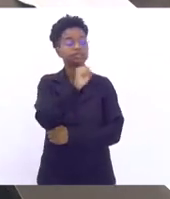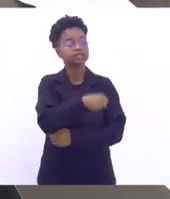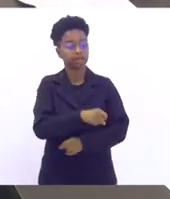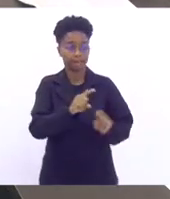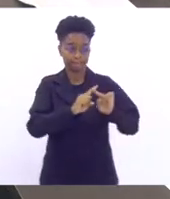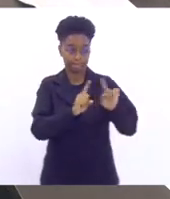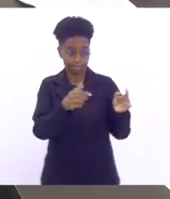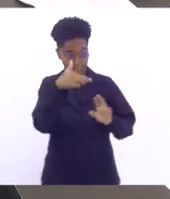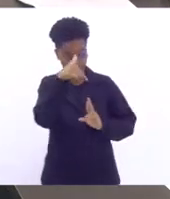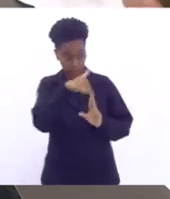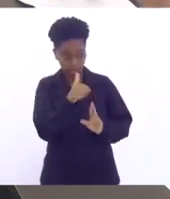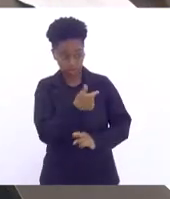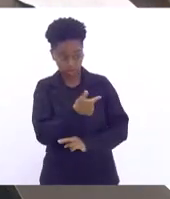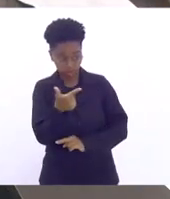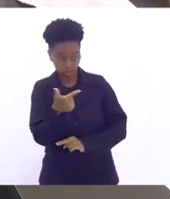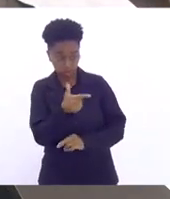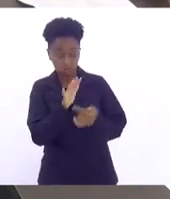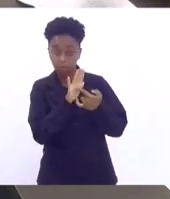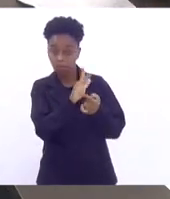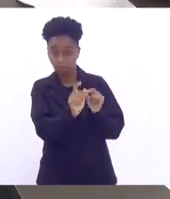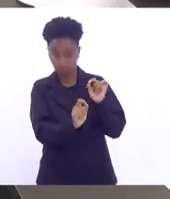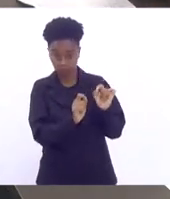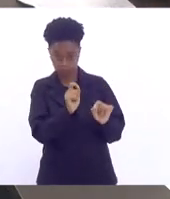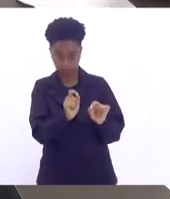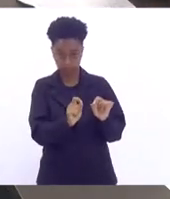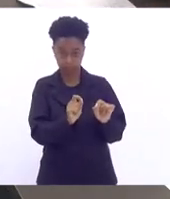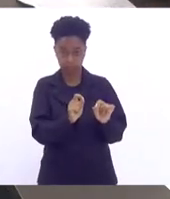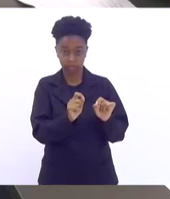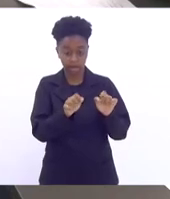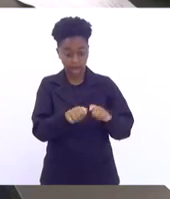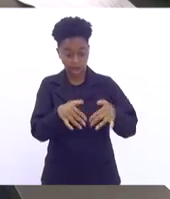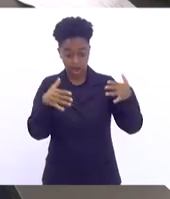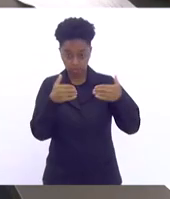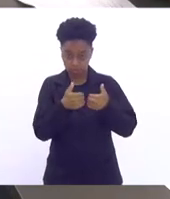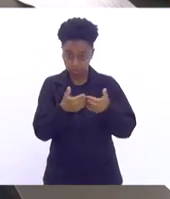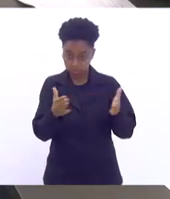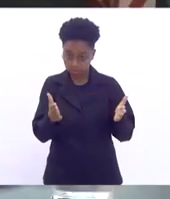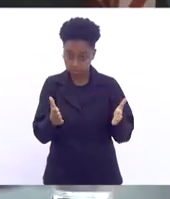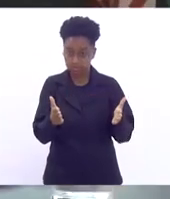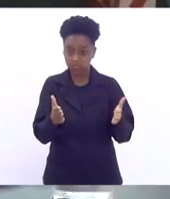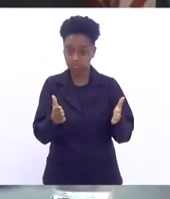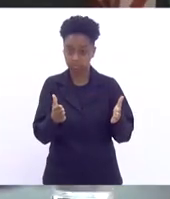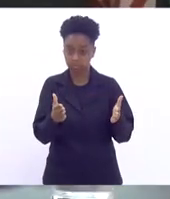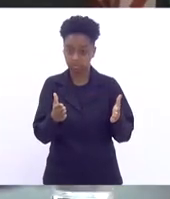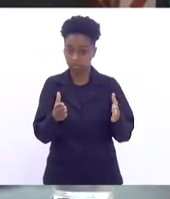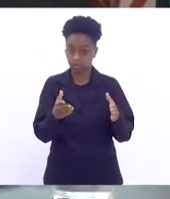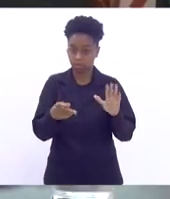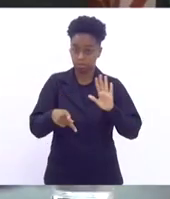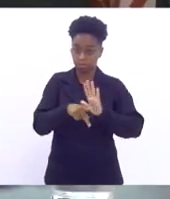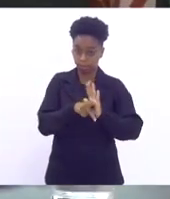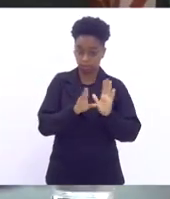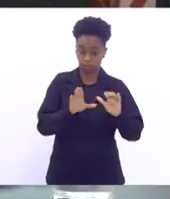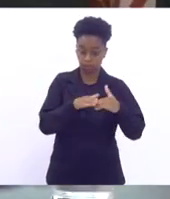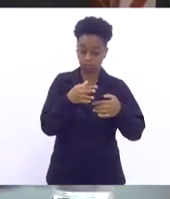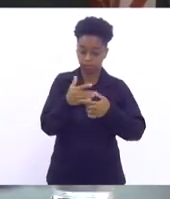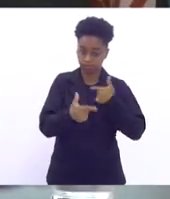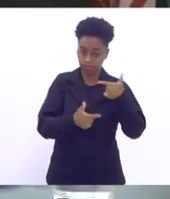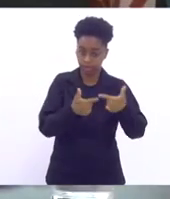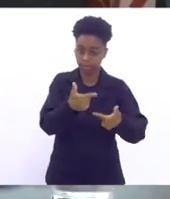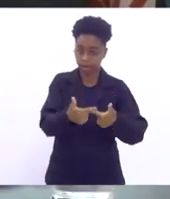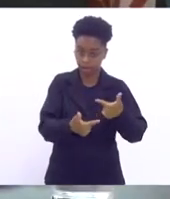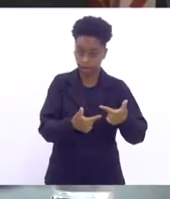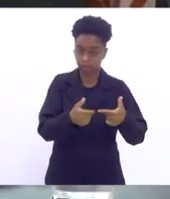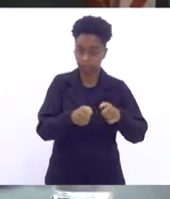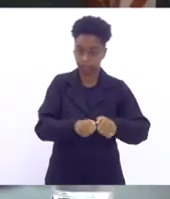segundo o artigo 11 ele coloca o seguinte as audiências públicas da frente parlamentar serão